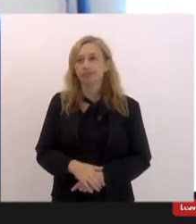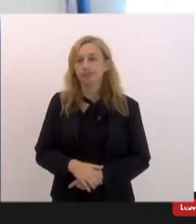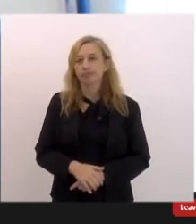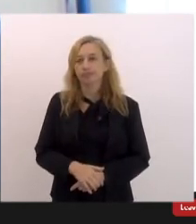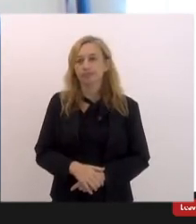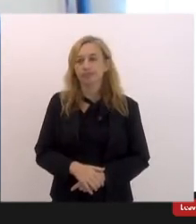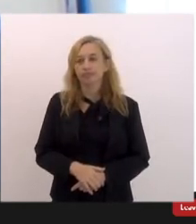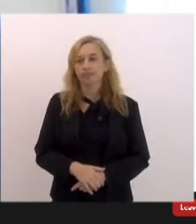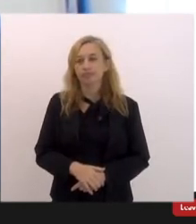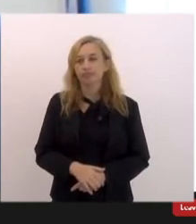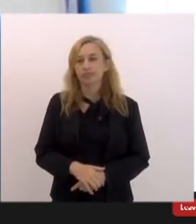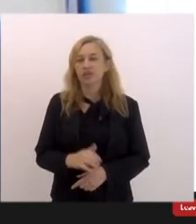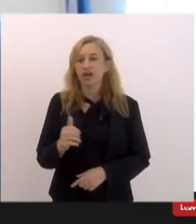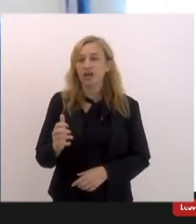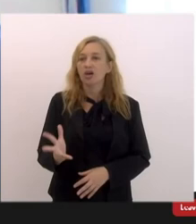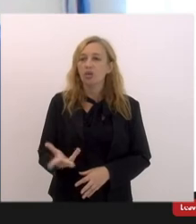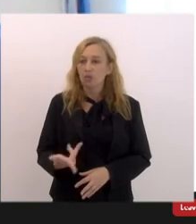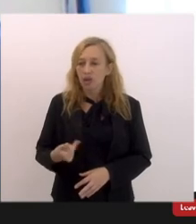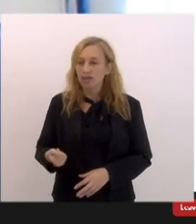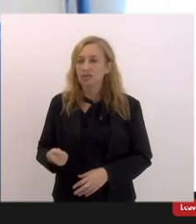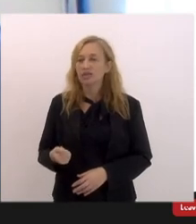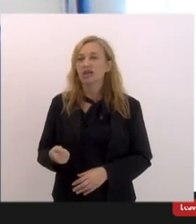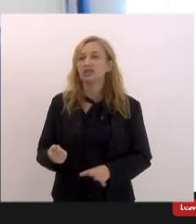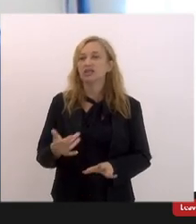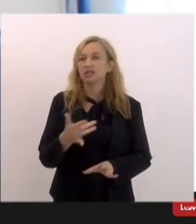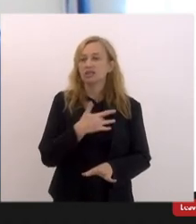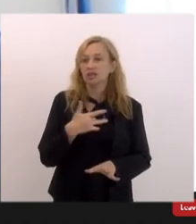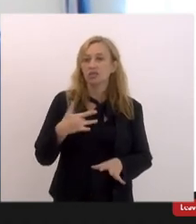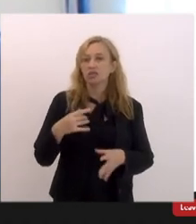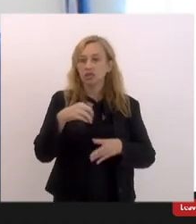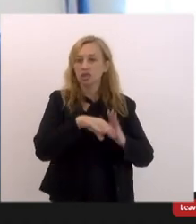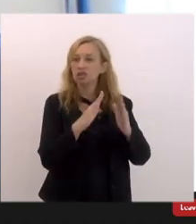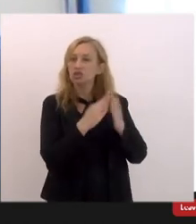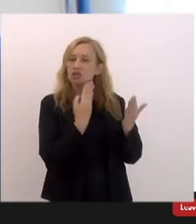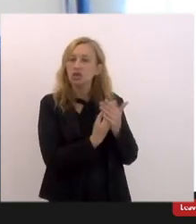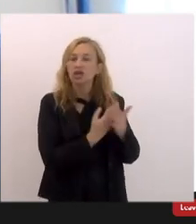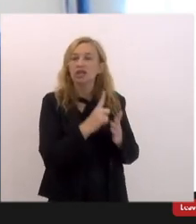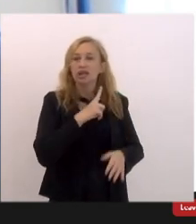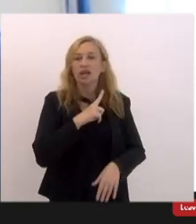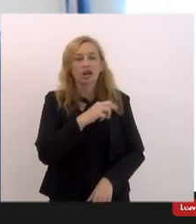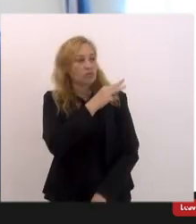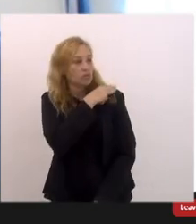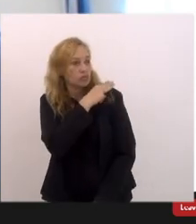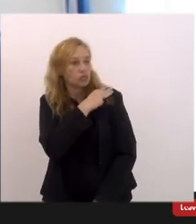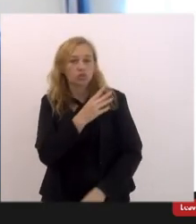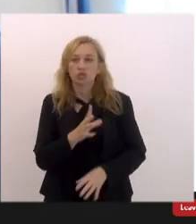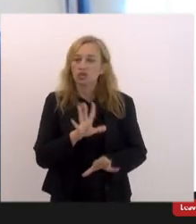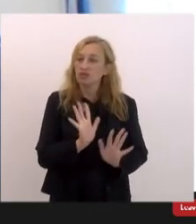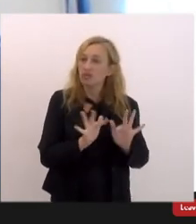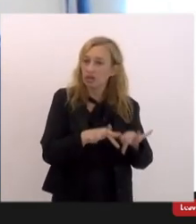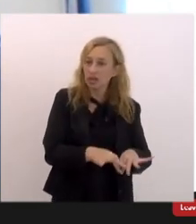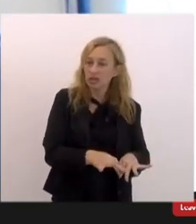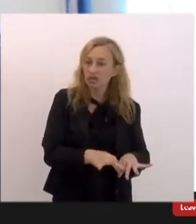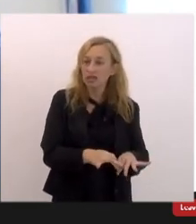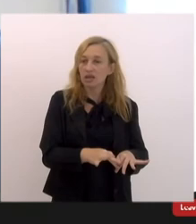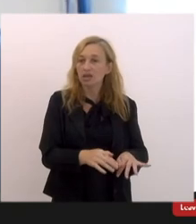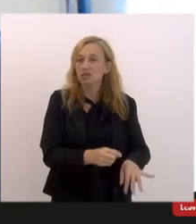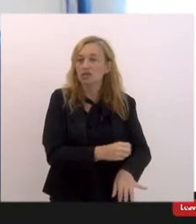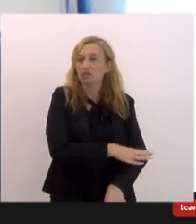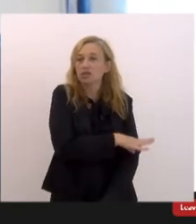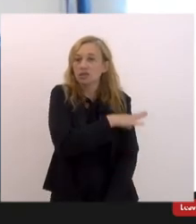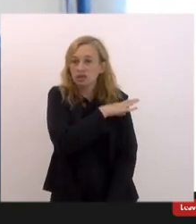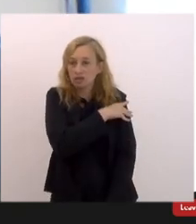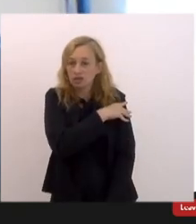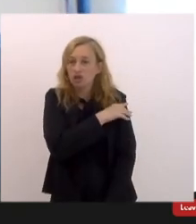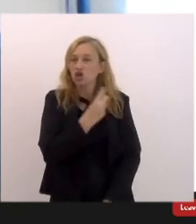garanta condições sanitárias e pedagógicas. Nós temos alunos que hoje estão no ensino médio, que concluíram o ensino fundamental, alguns casos